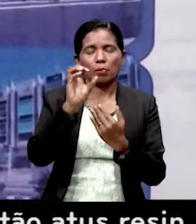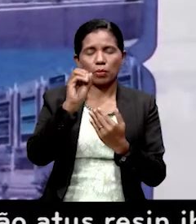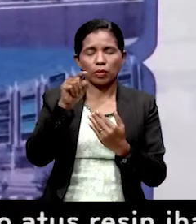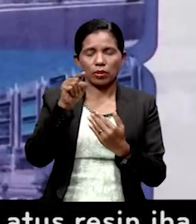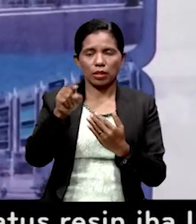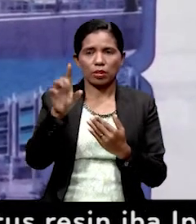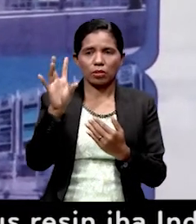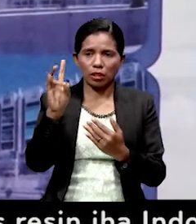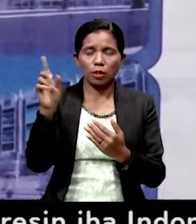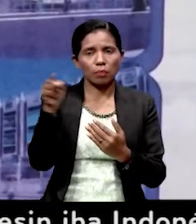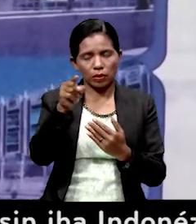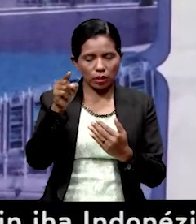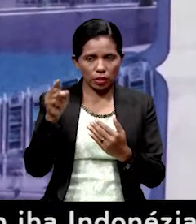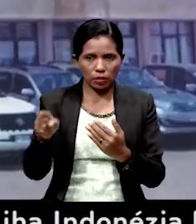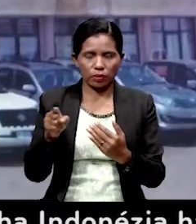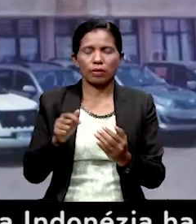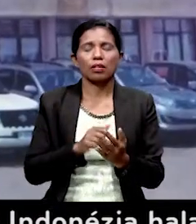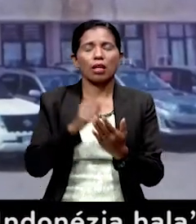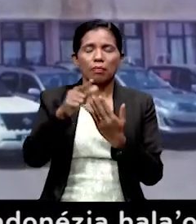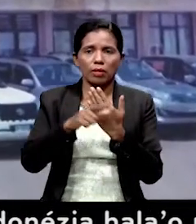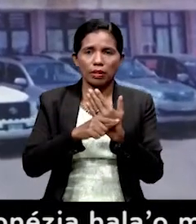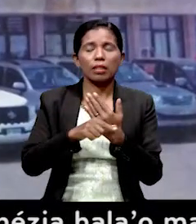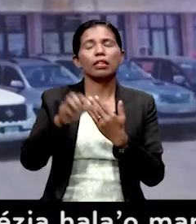abril 0,6%, no maio